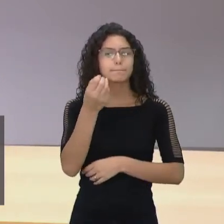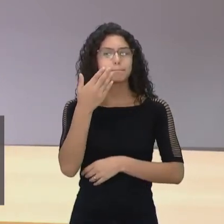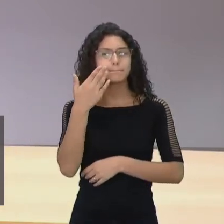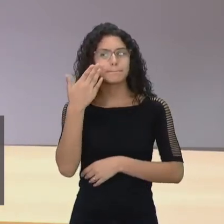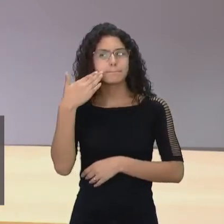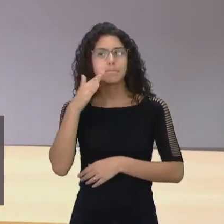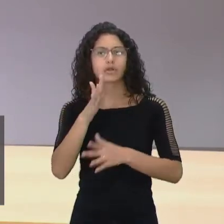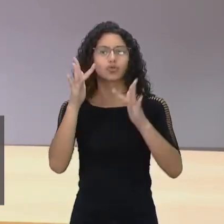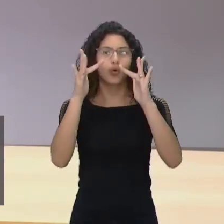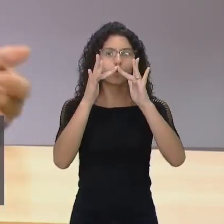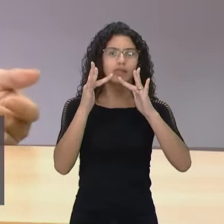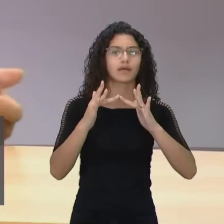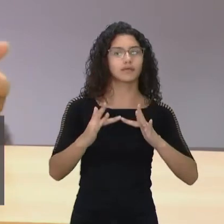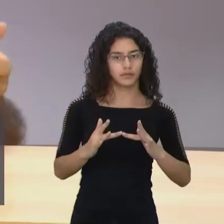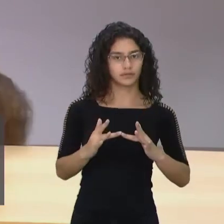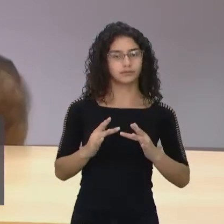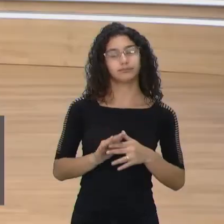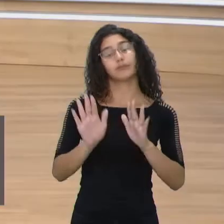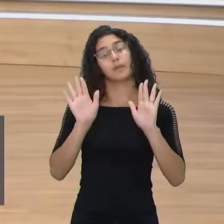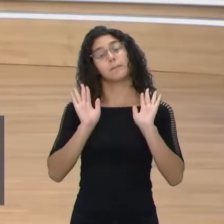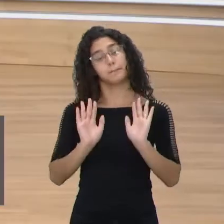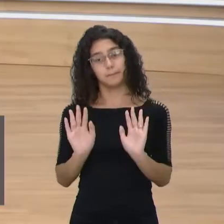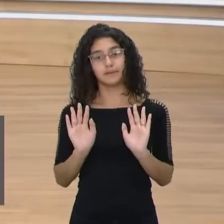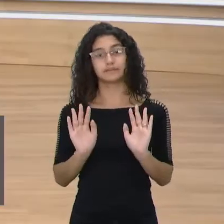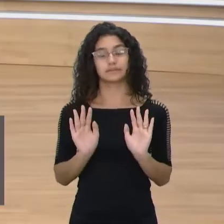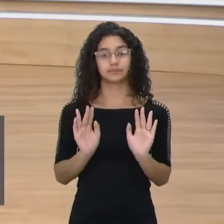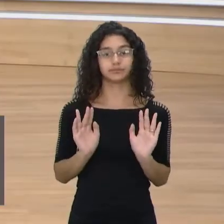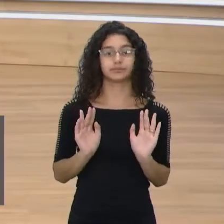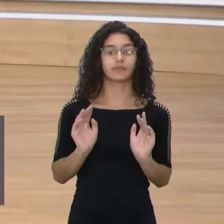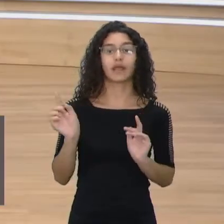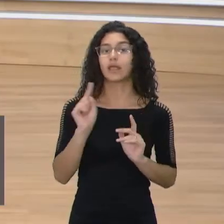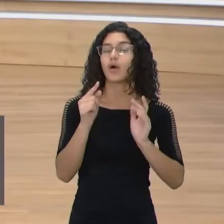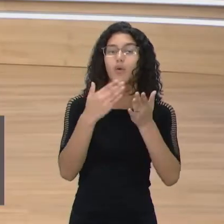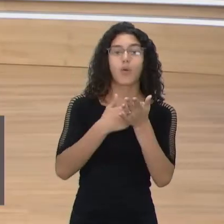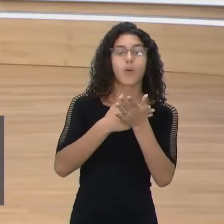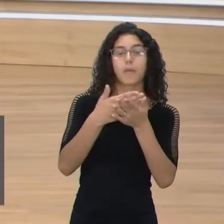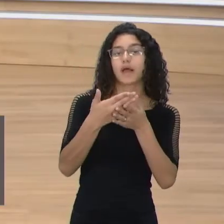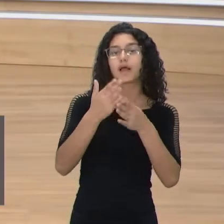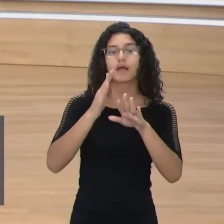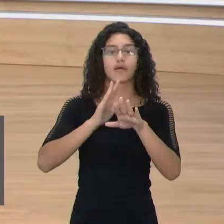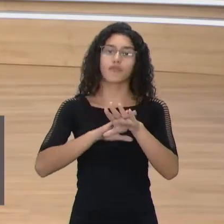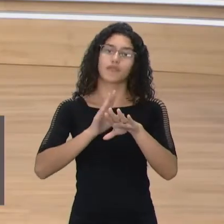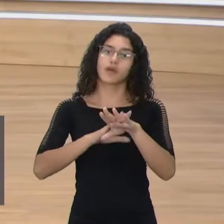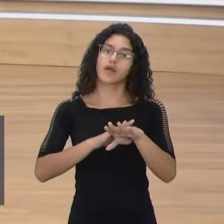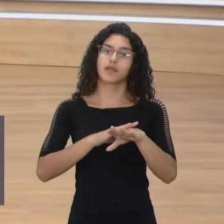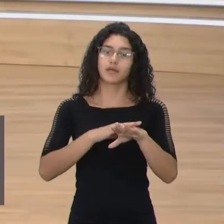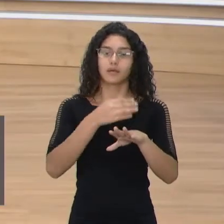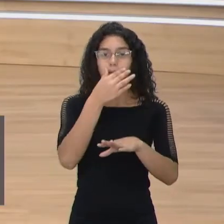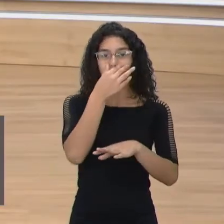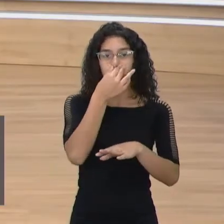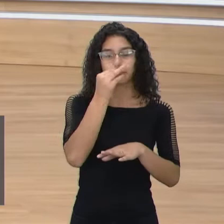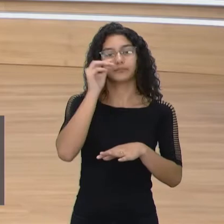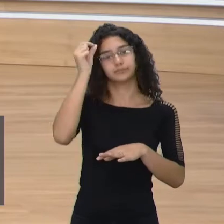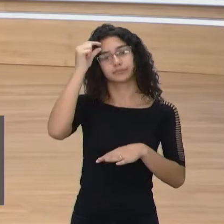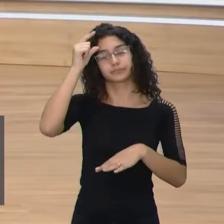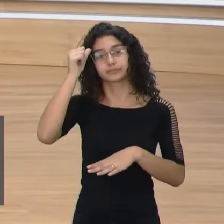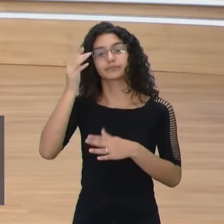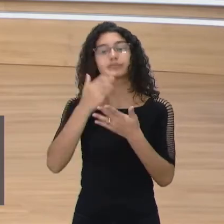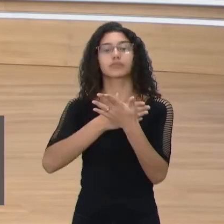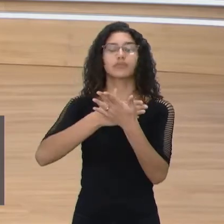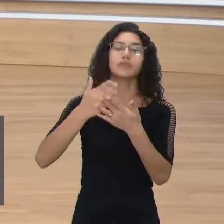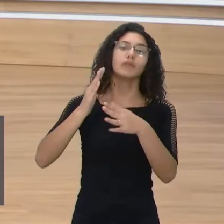ajudar a produzir isso. Mas é claro, né, Mafezinha? A gente não começa a construir conhecimento, a gente não vai começar a